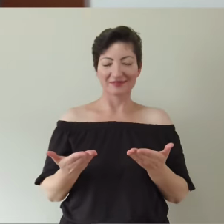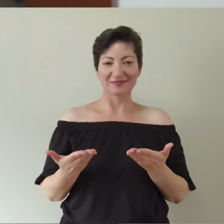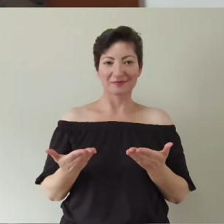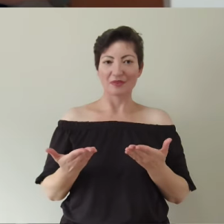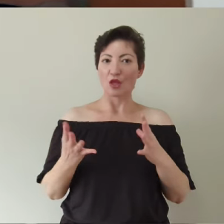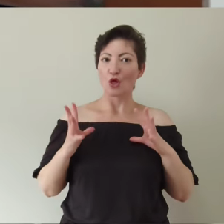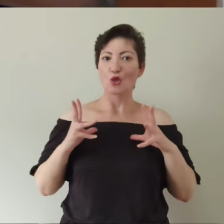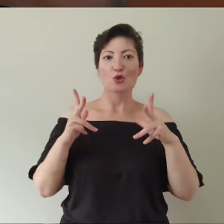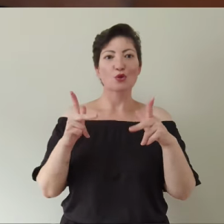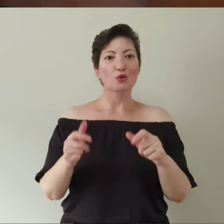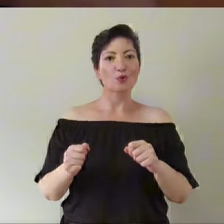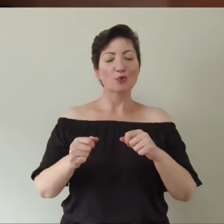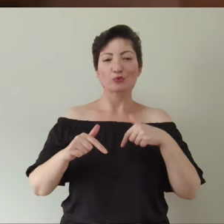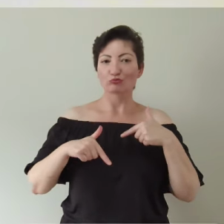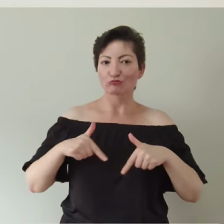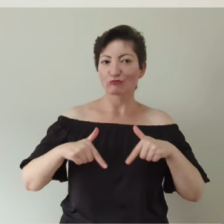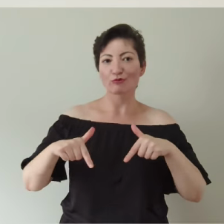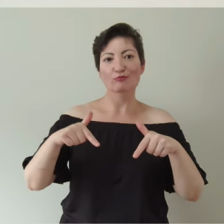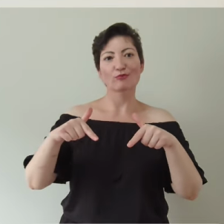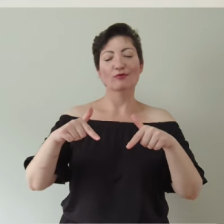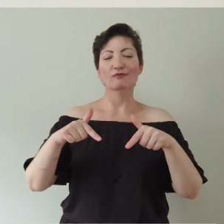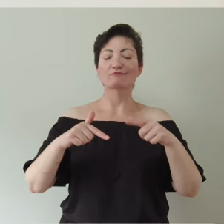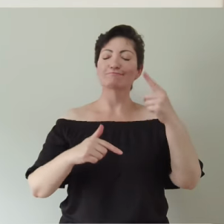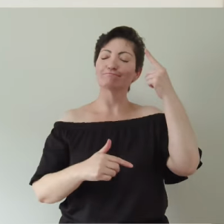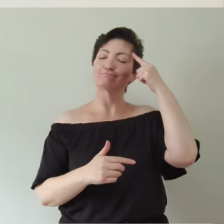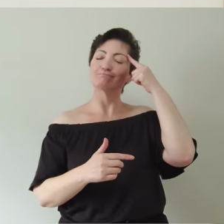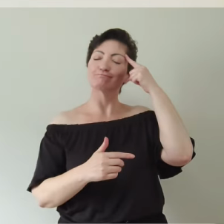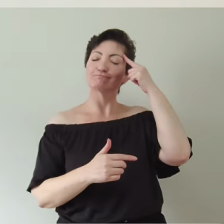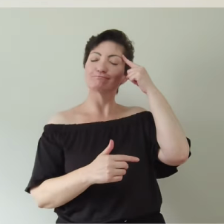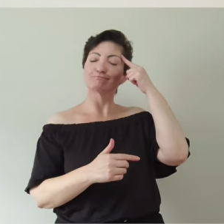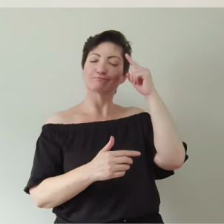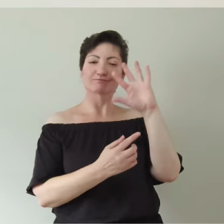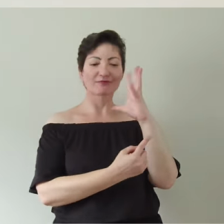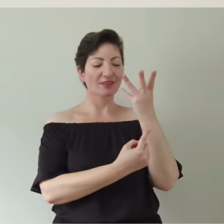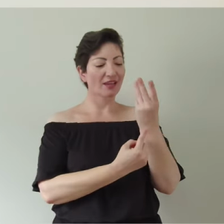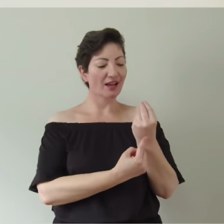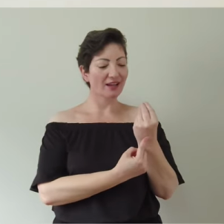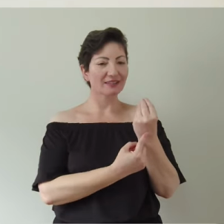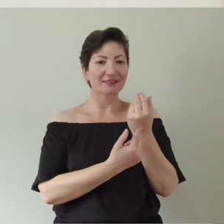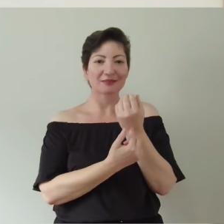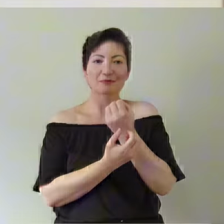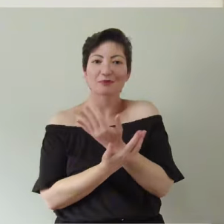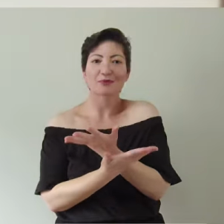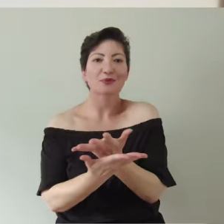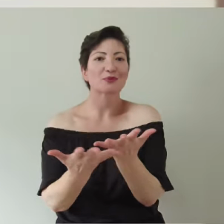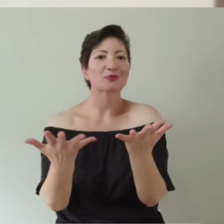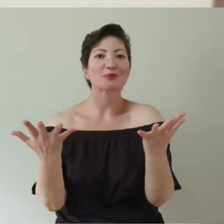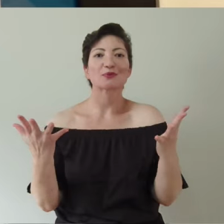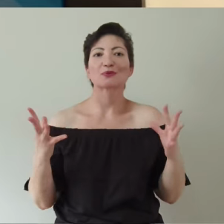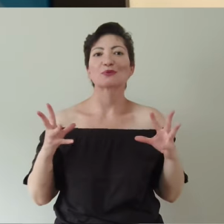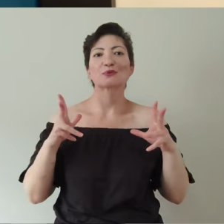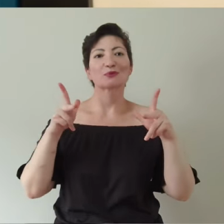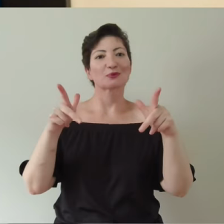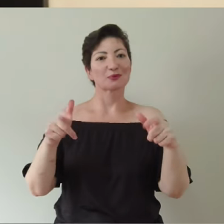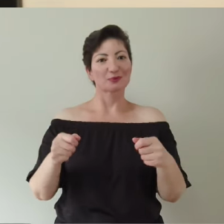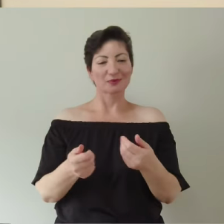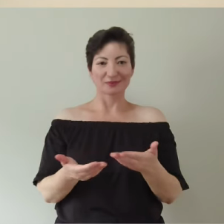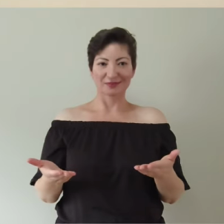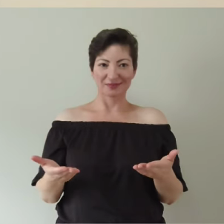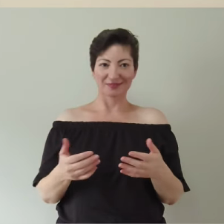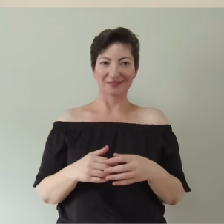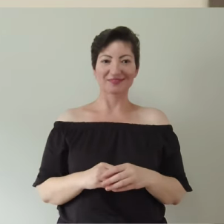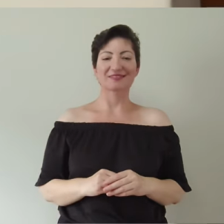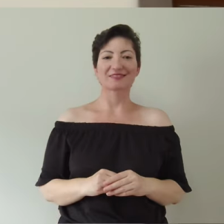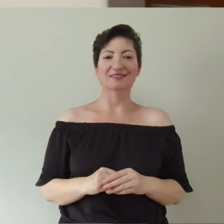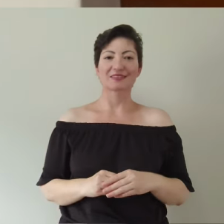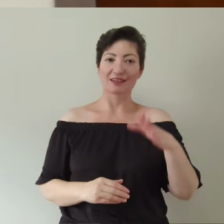o trabalho e também pela nossa ideologia de levar a arte para todas as partes da cidade.